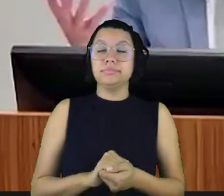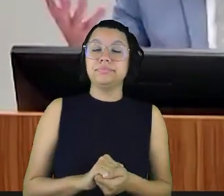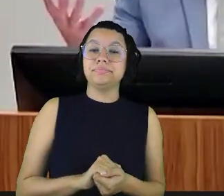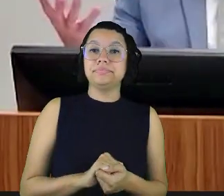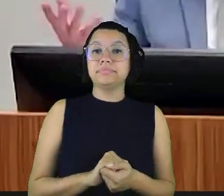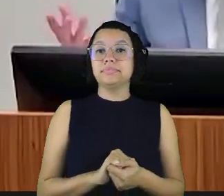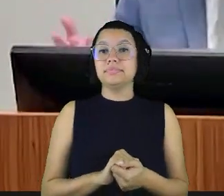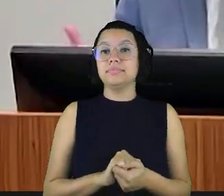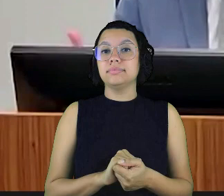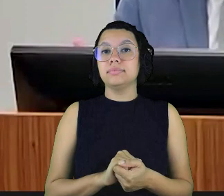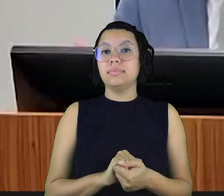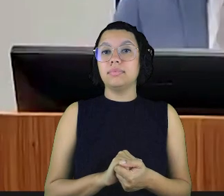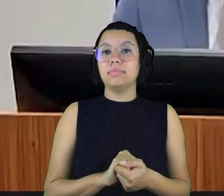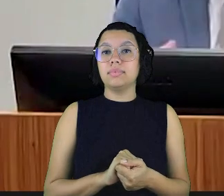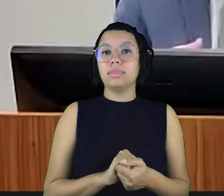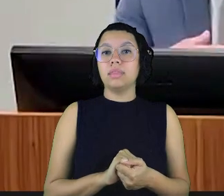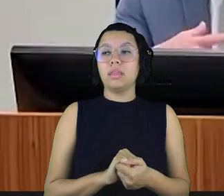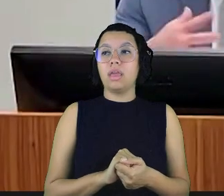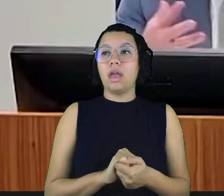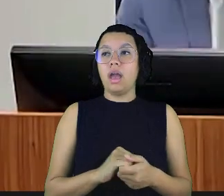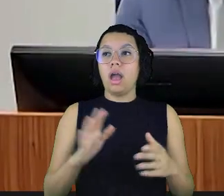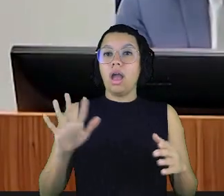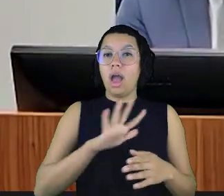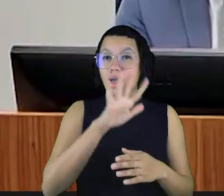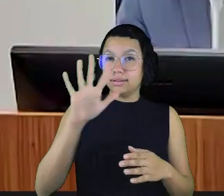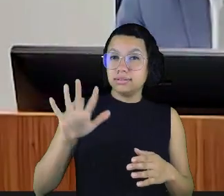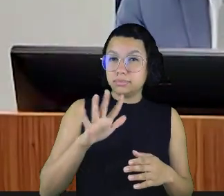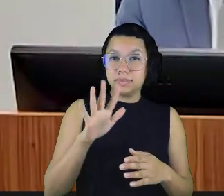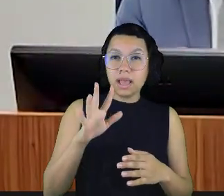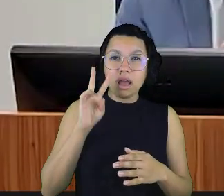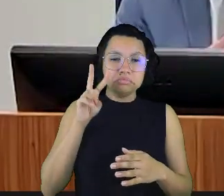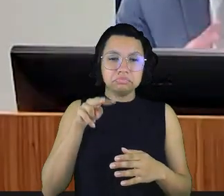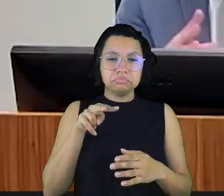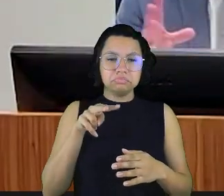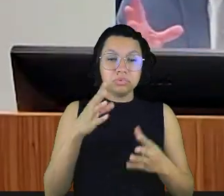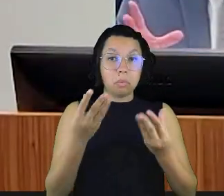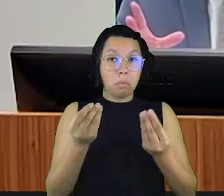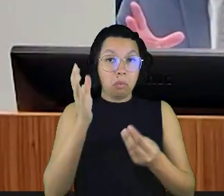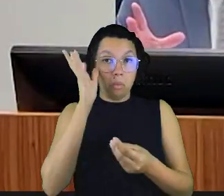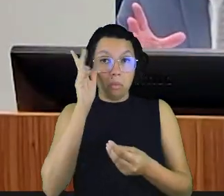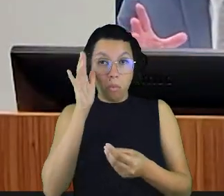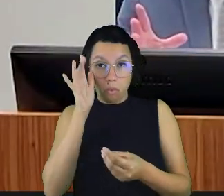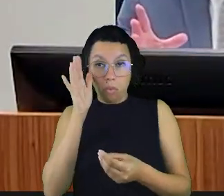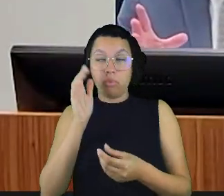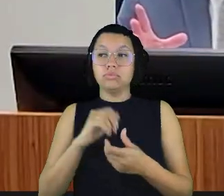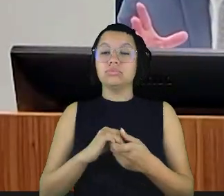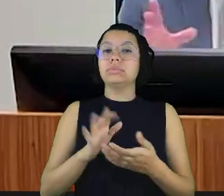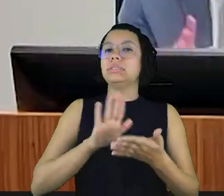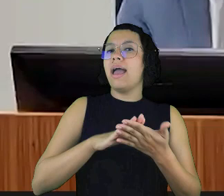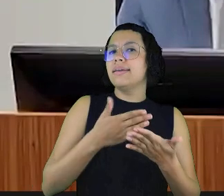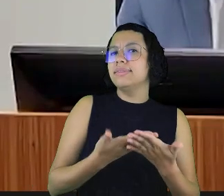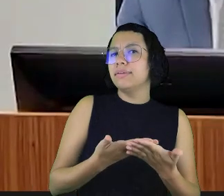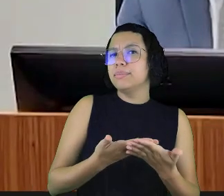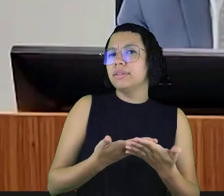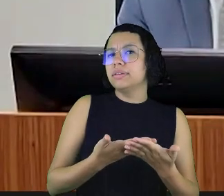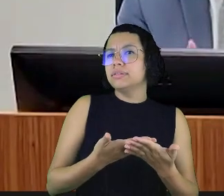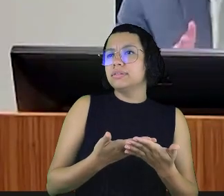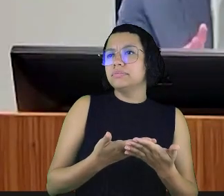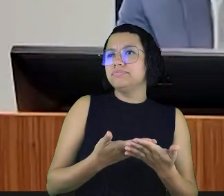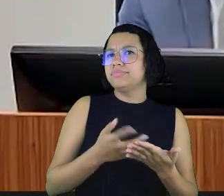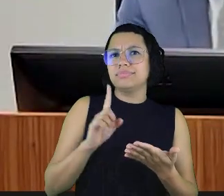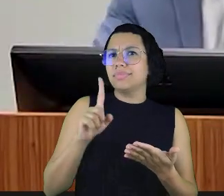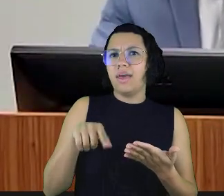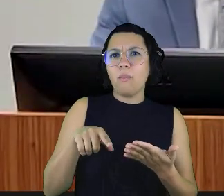diante desse cenário muito curioso, né, em que a interpretação não é interpretar,